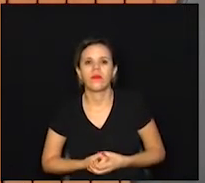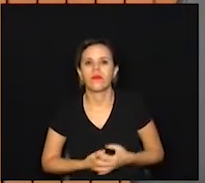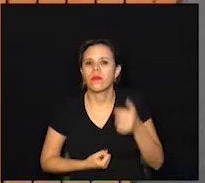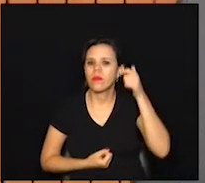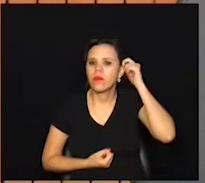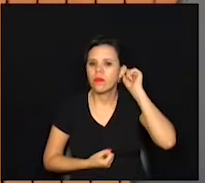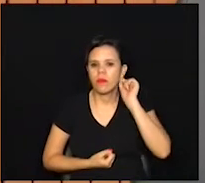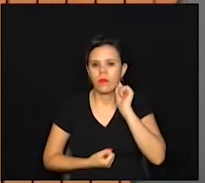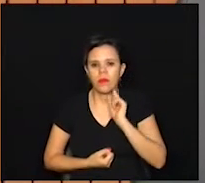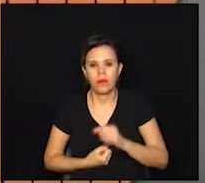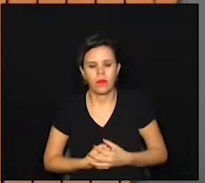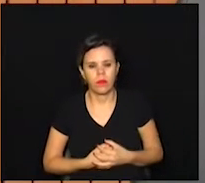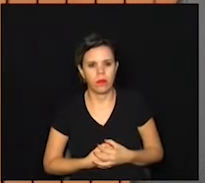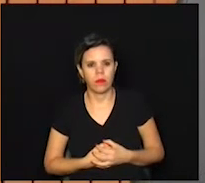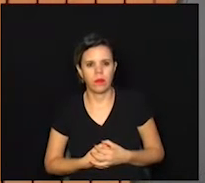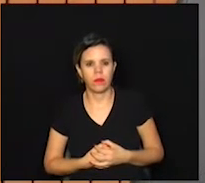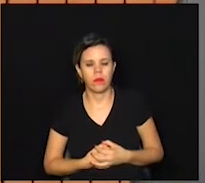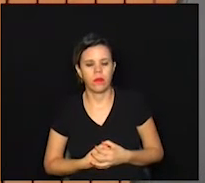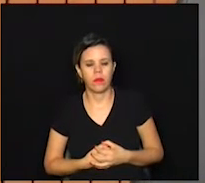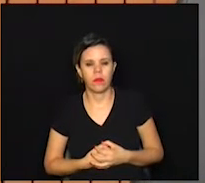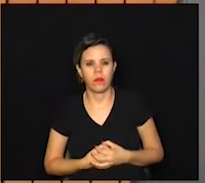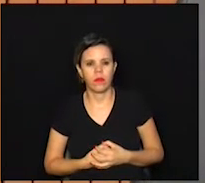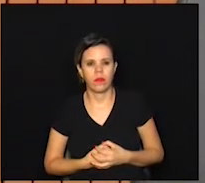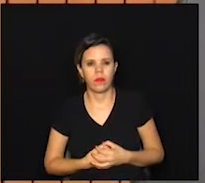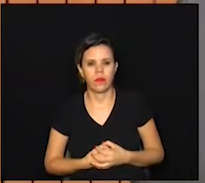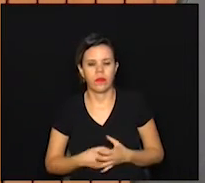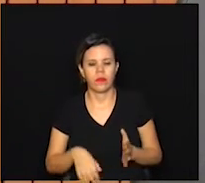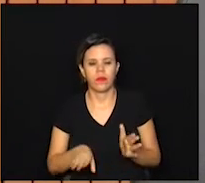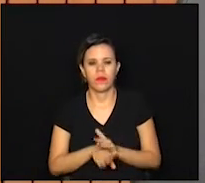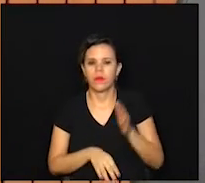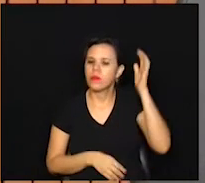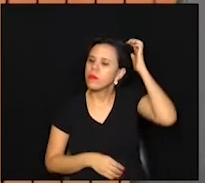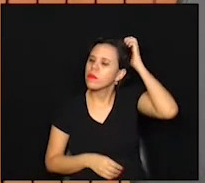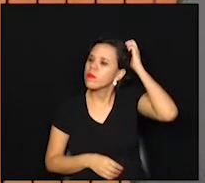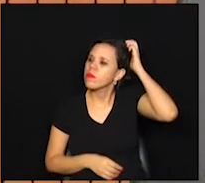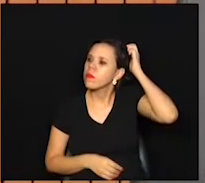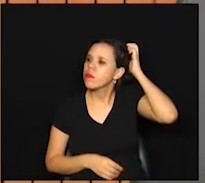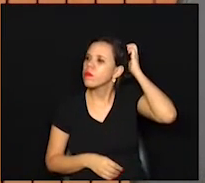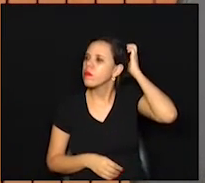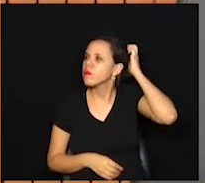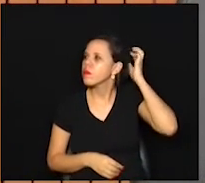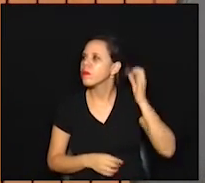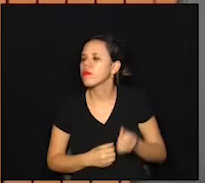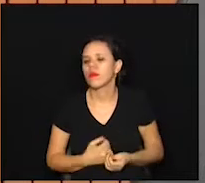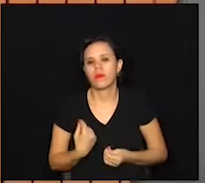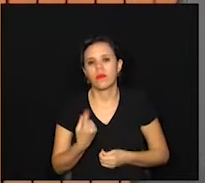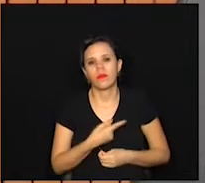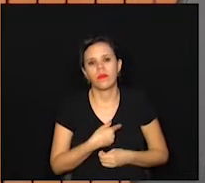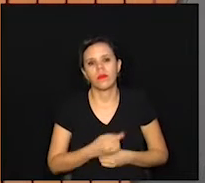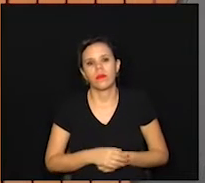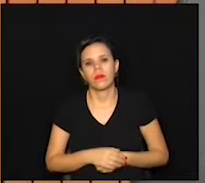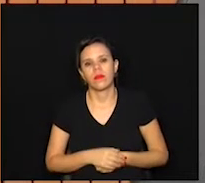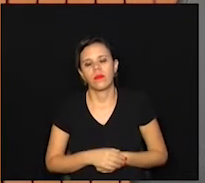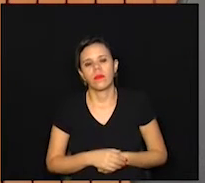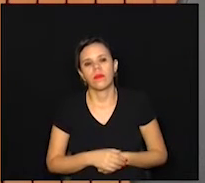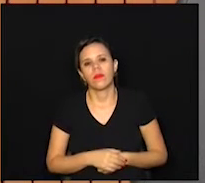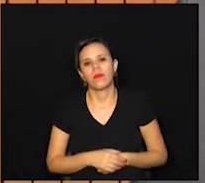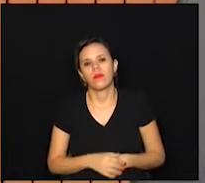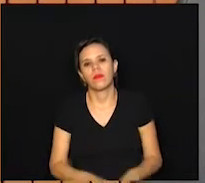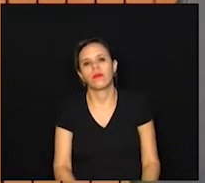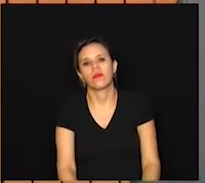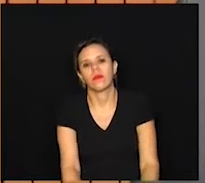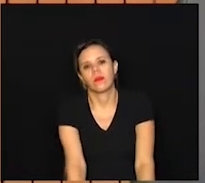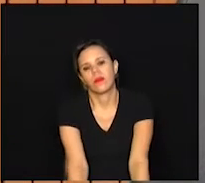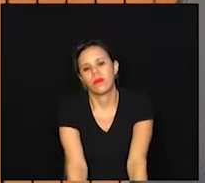Como sugestão de encaminhamento aqui para a gente, né, continuar